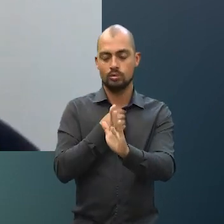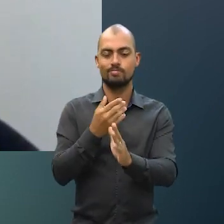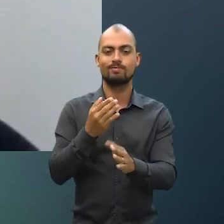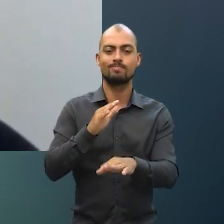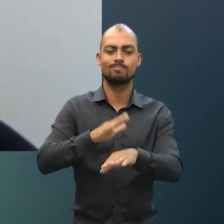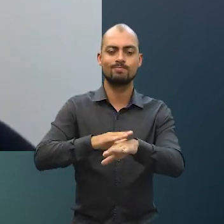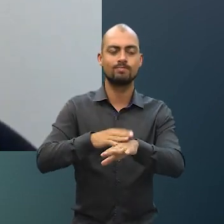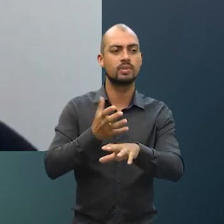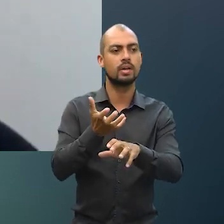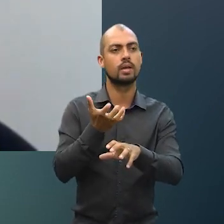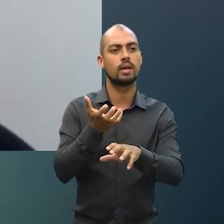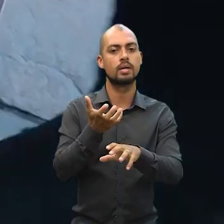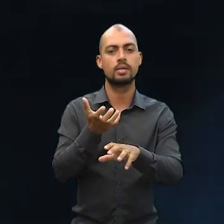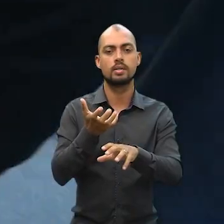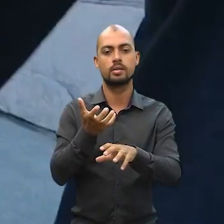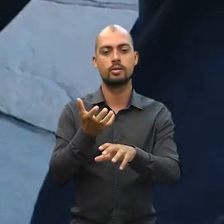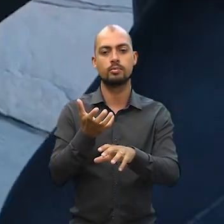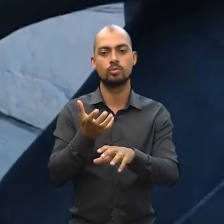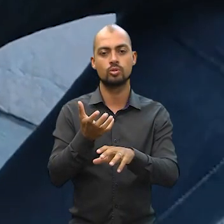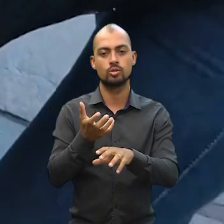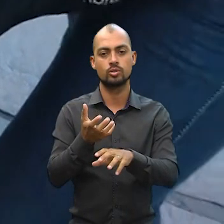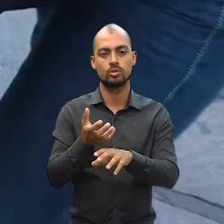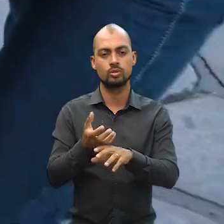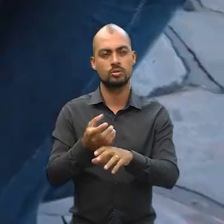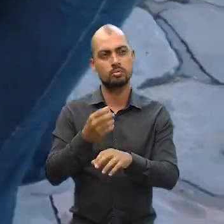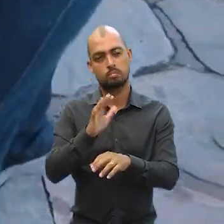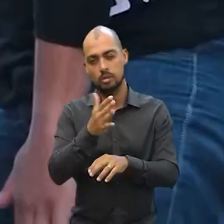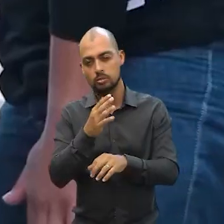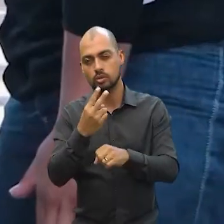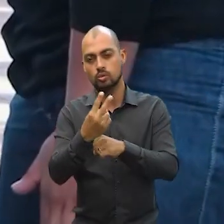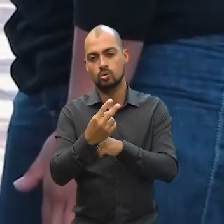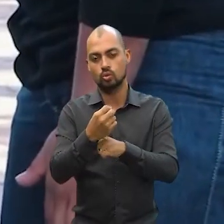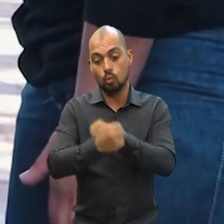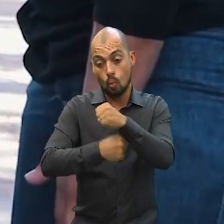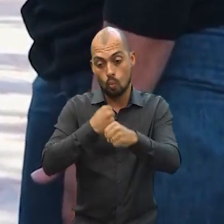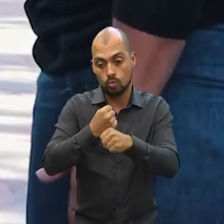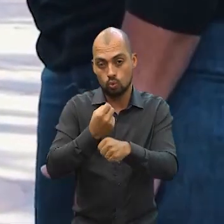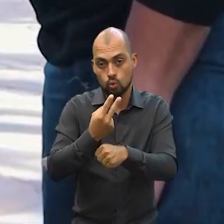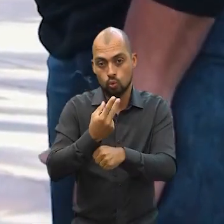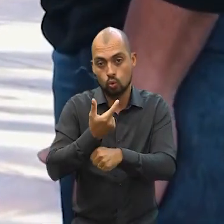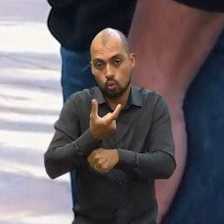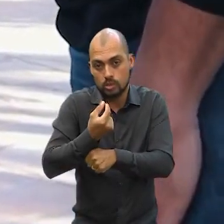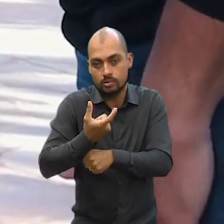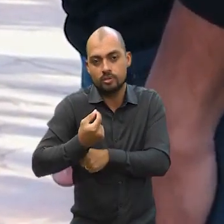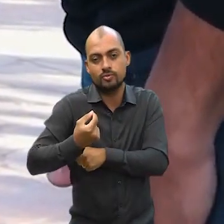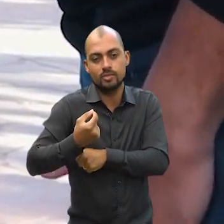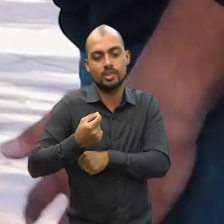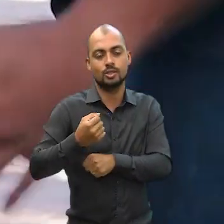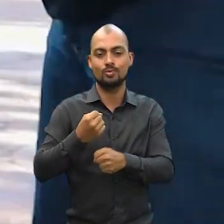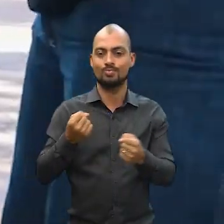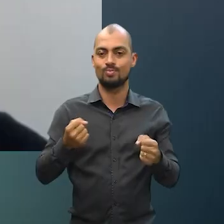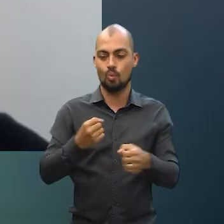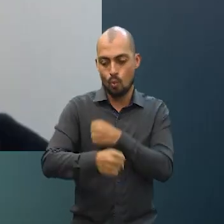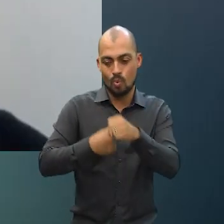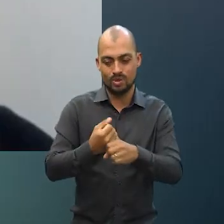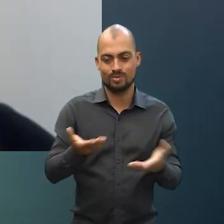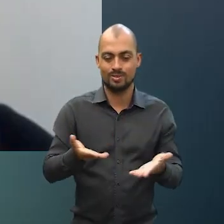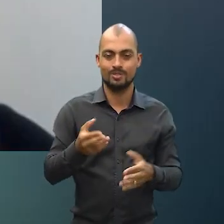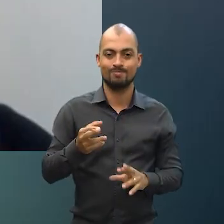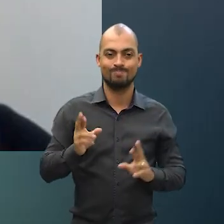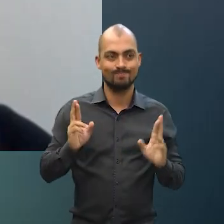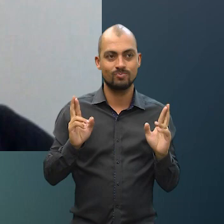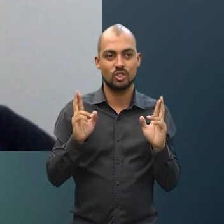realmente, no ano aí de 2020, que foi um ano totalmente atípico, né? Acho que para todo